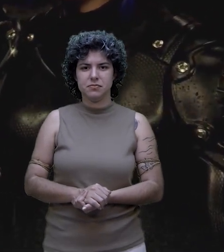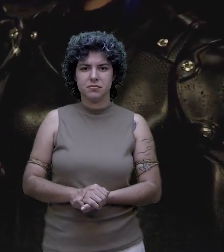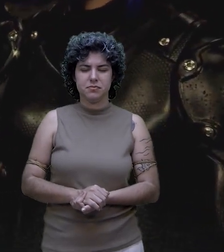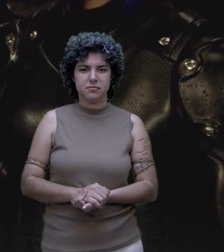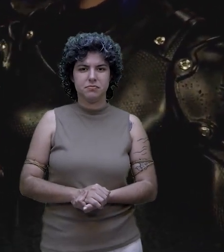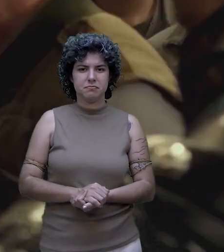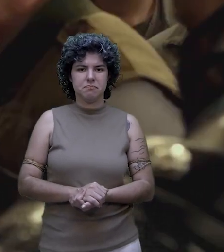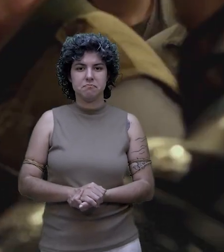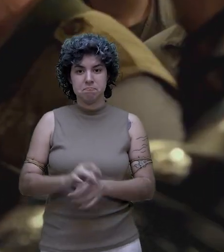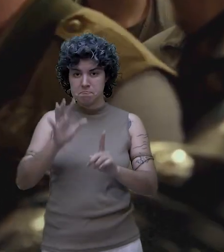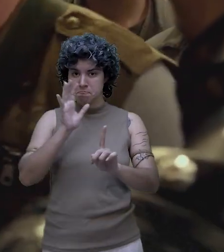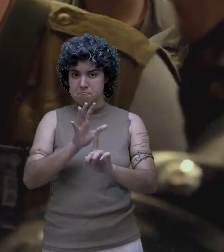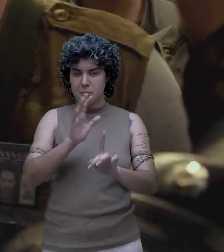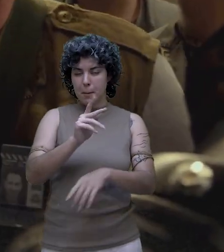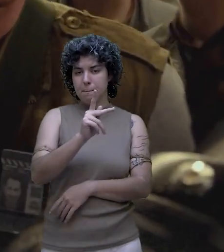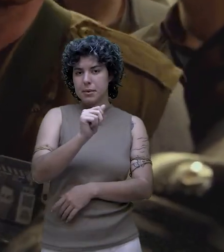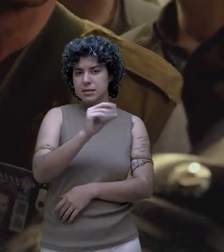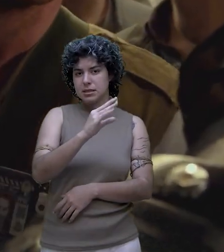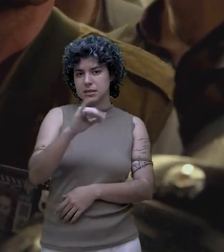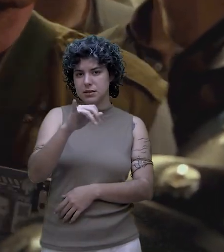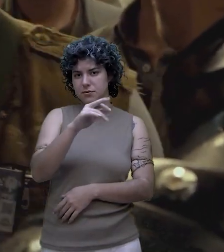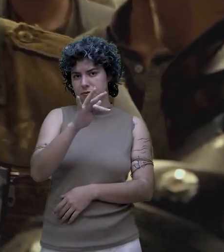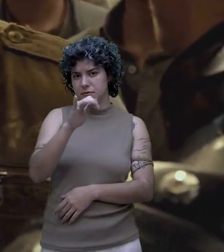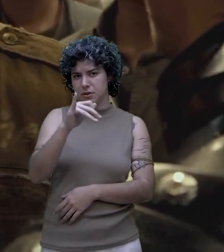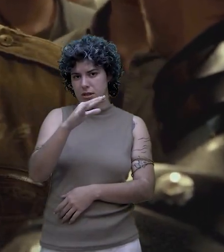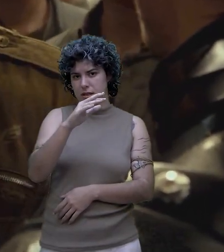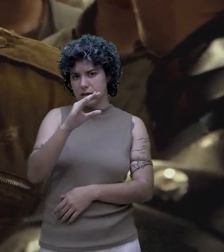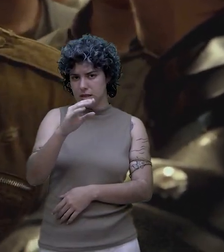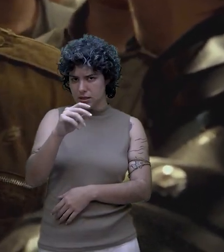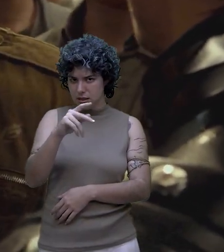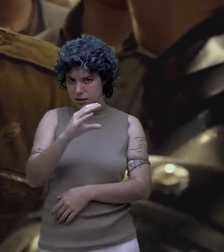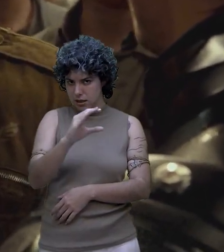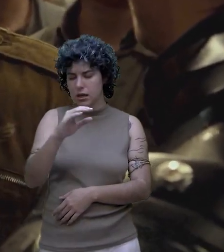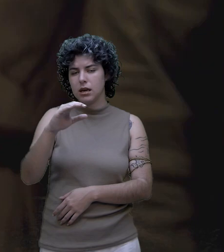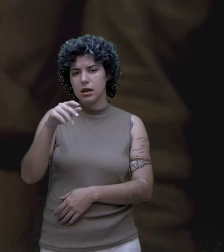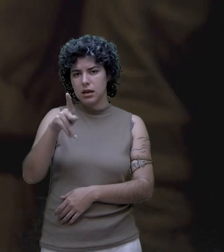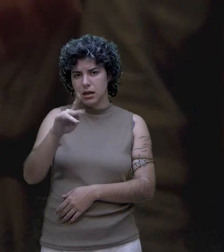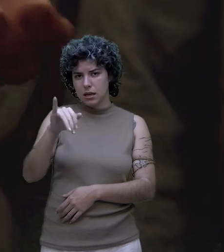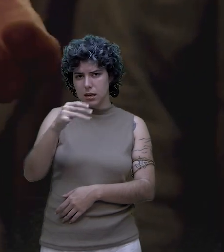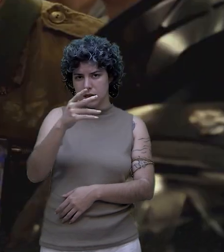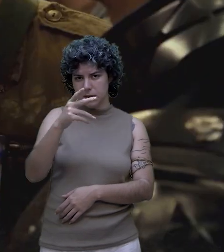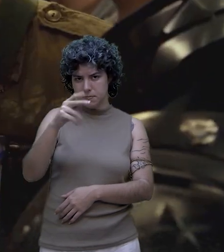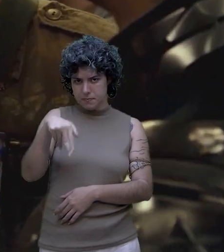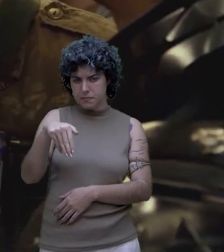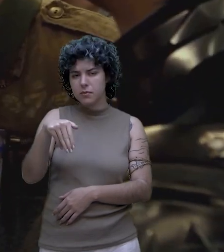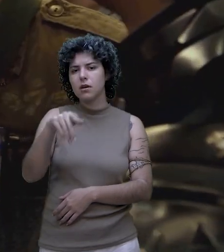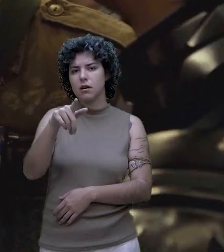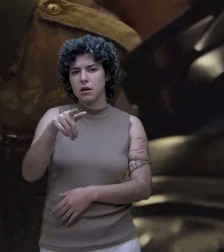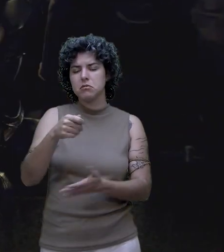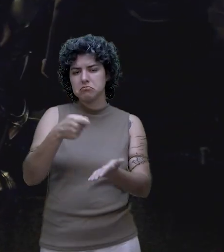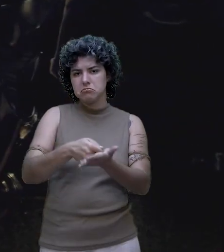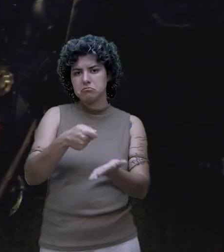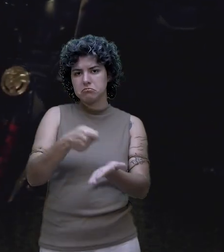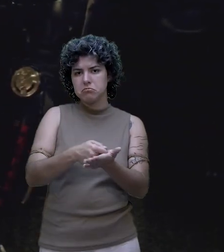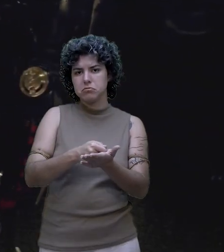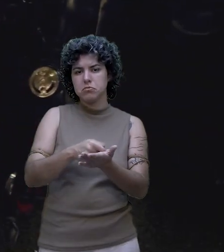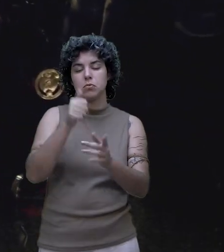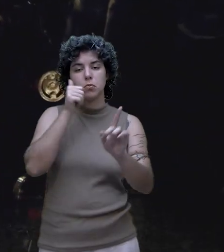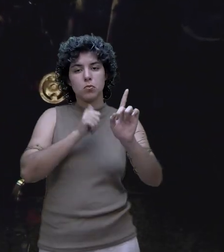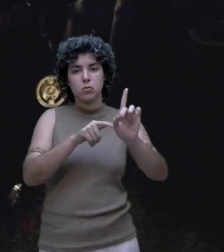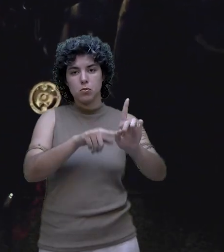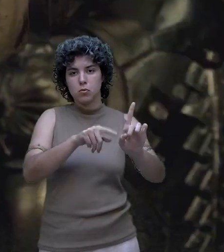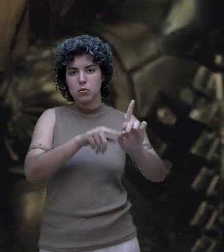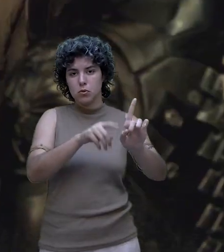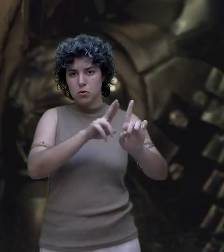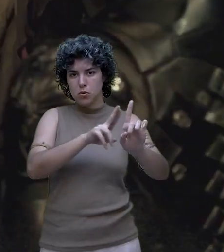Inspirado em Pacific Rim, de 2013, esse teste exige, primeiro, uma personagem mulher com nome. Segundo, arco